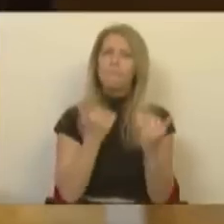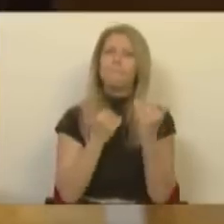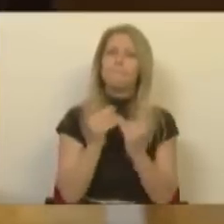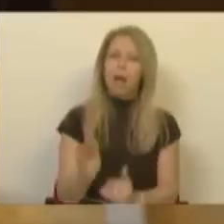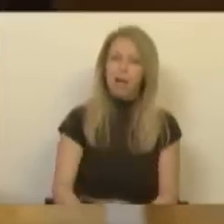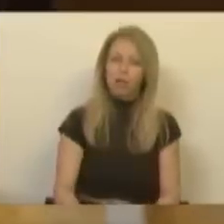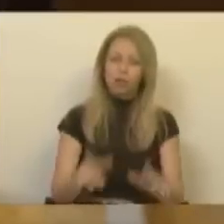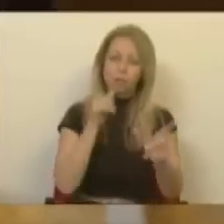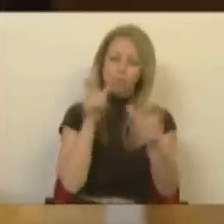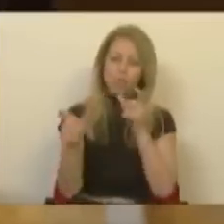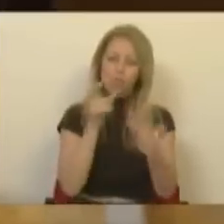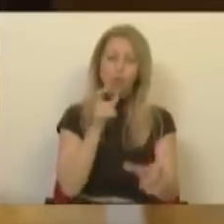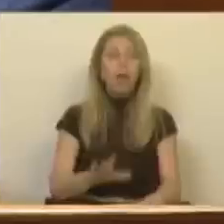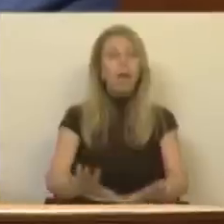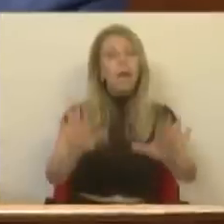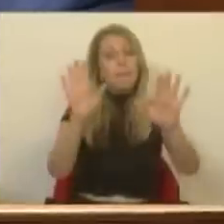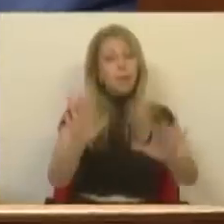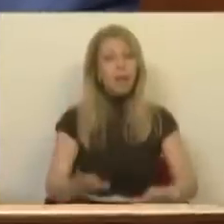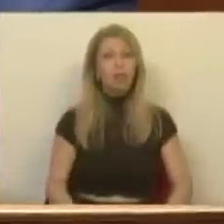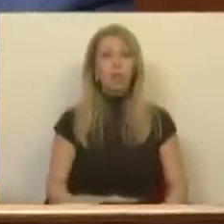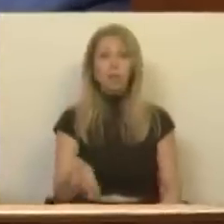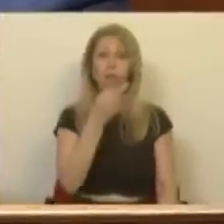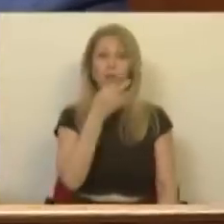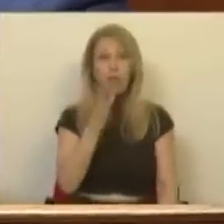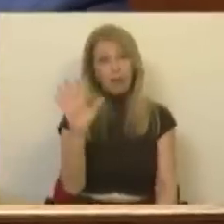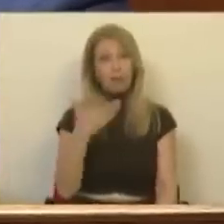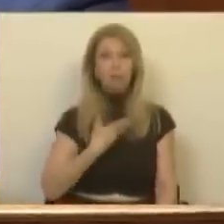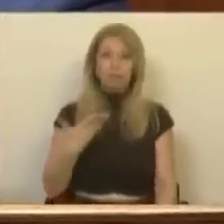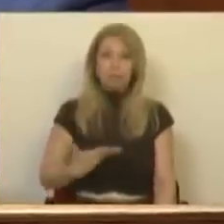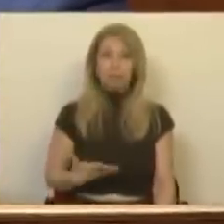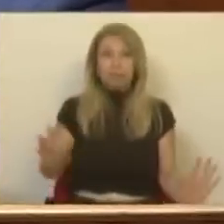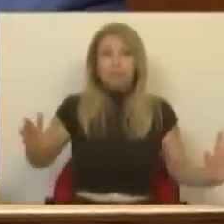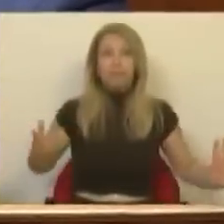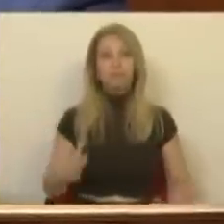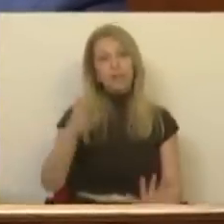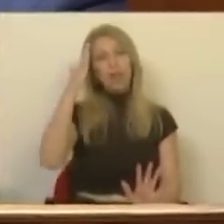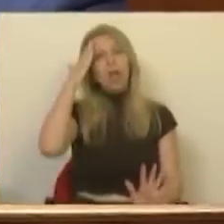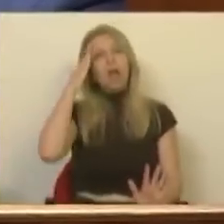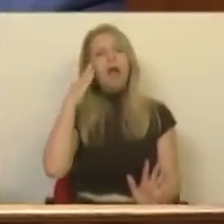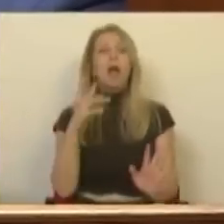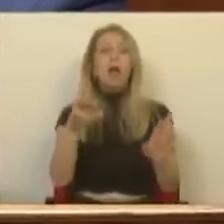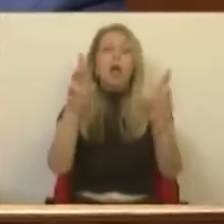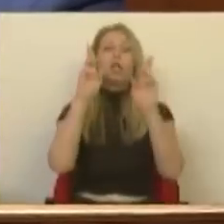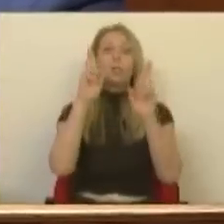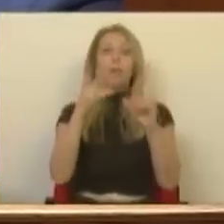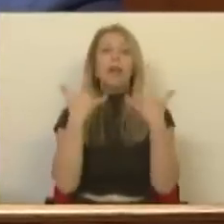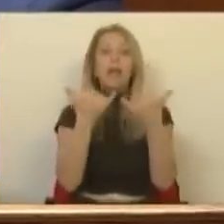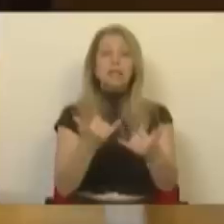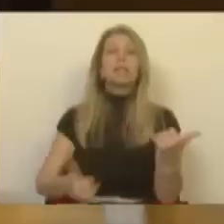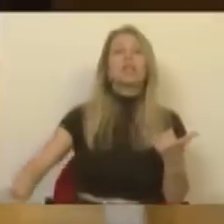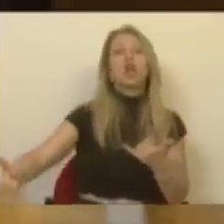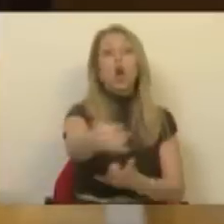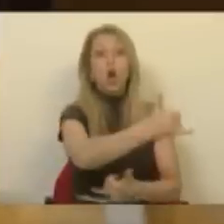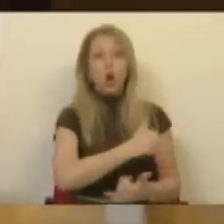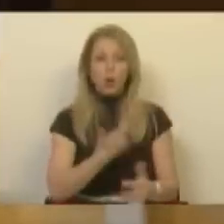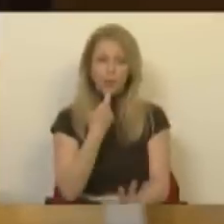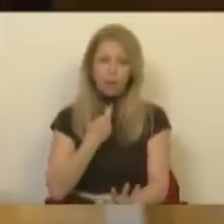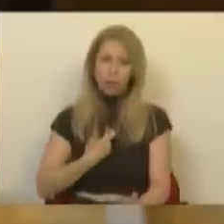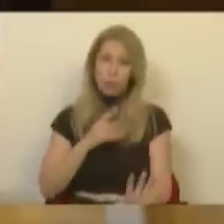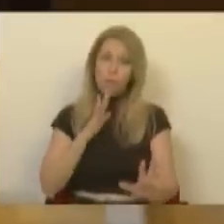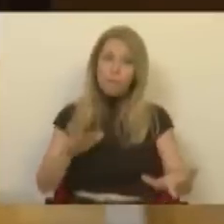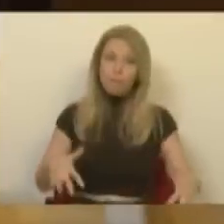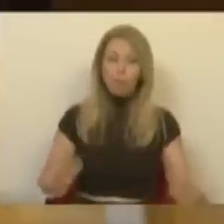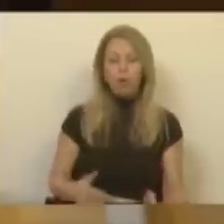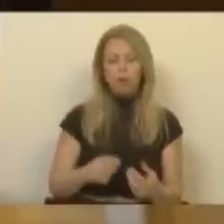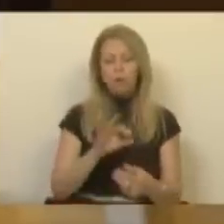sobre algo que espero que na próxima no próximo Ronda das questões que possa responder sobre isso todos sabemos que há